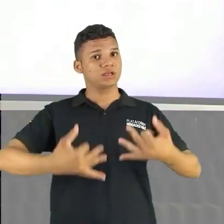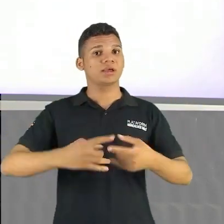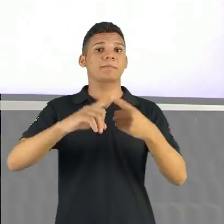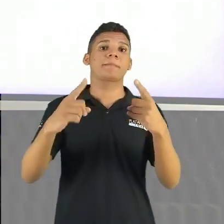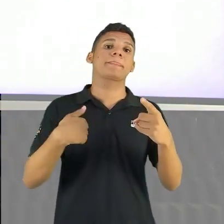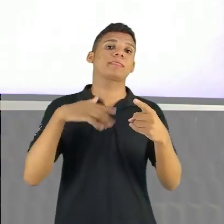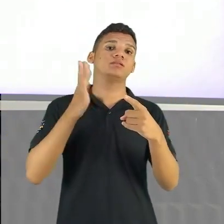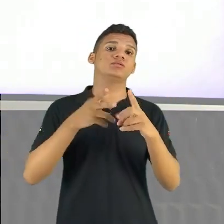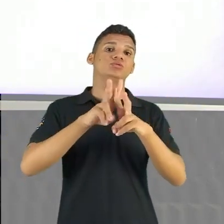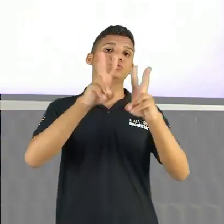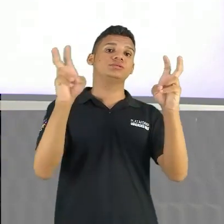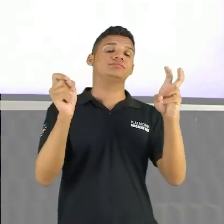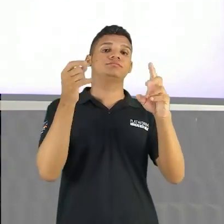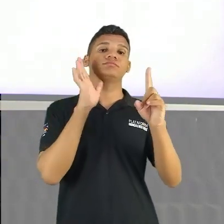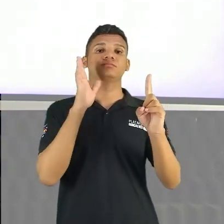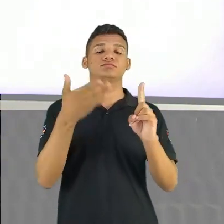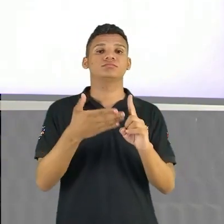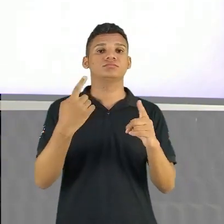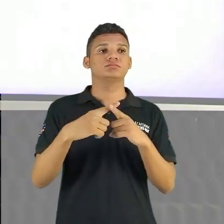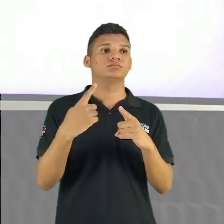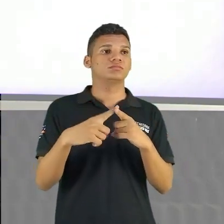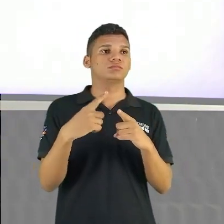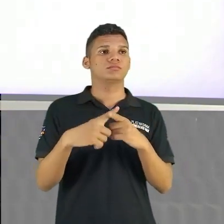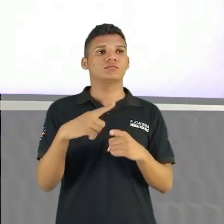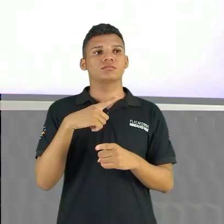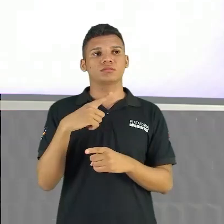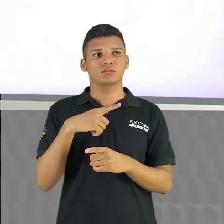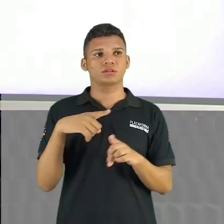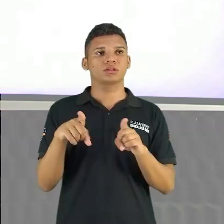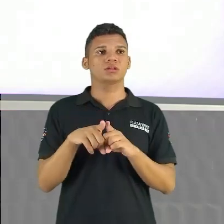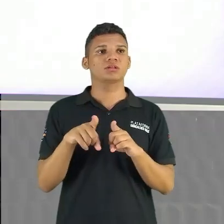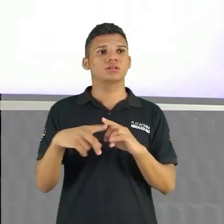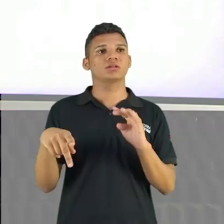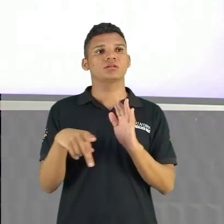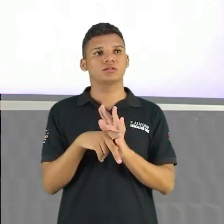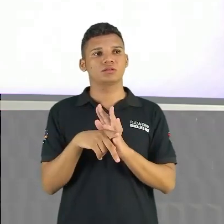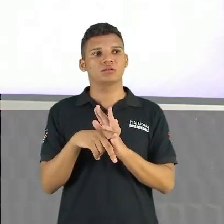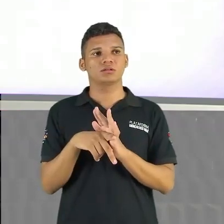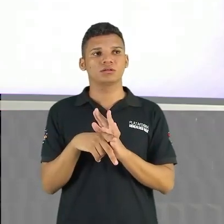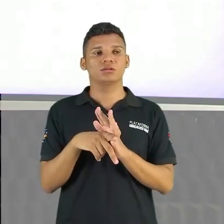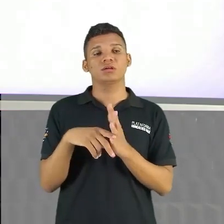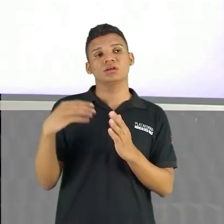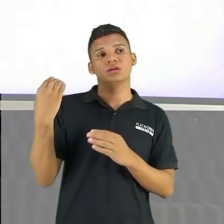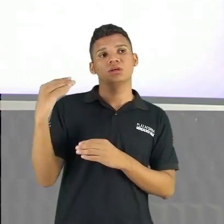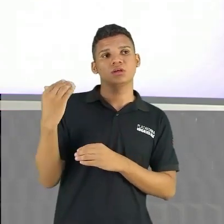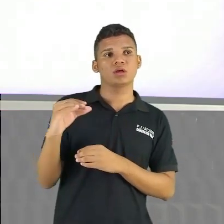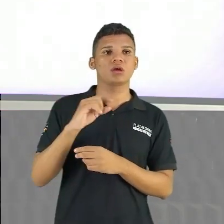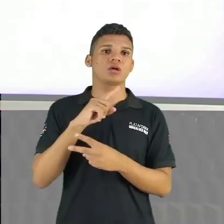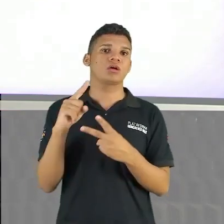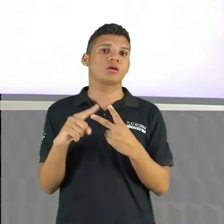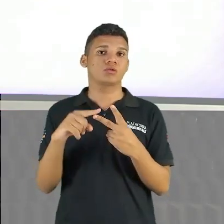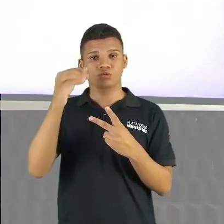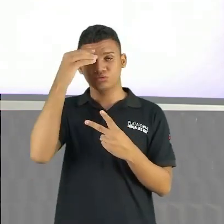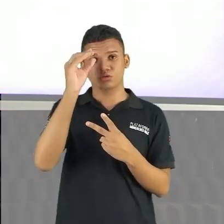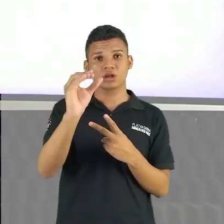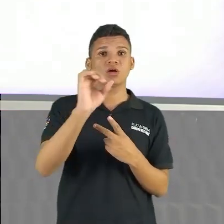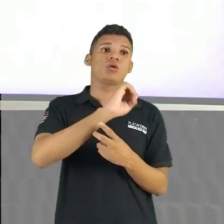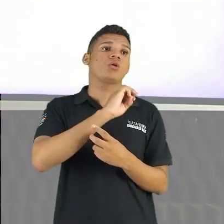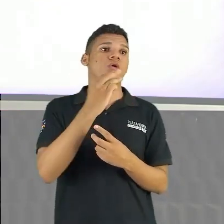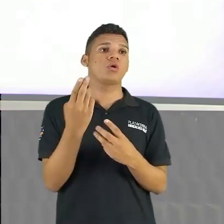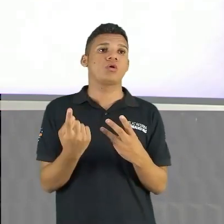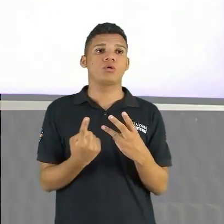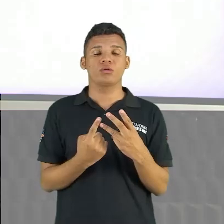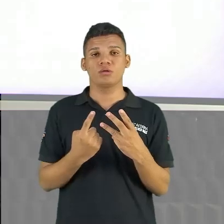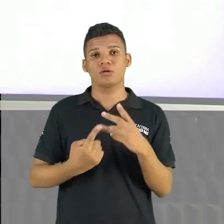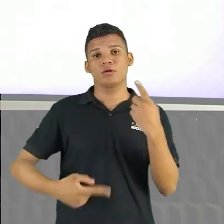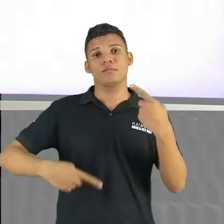nos dá essa indicação de que é um tema de ordem social científica cultural ou política e não é